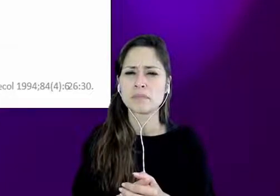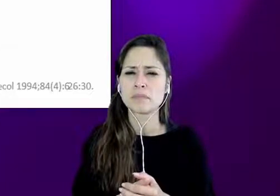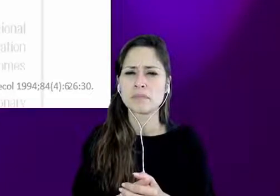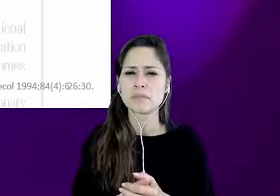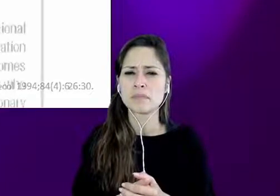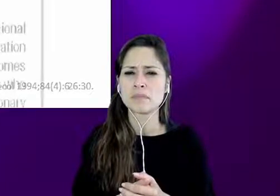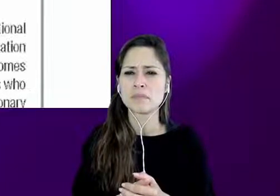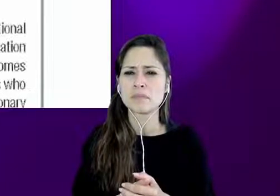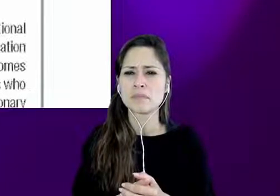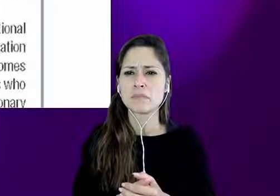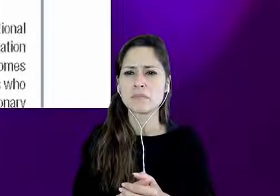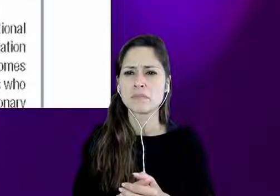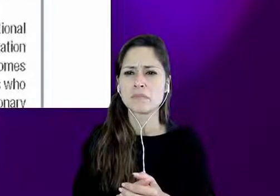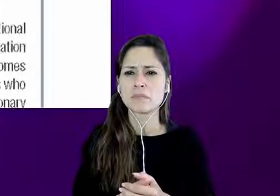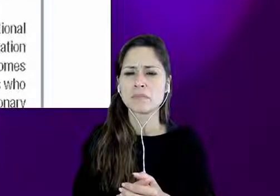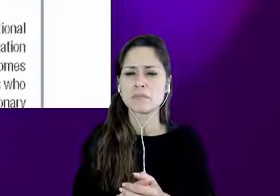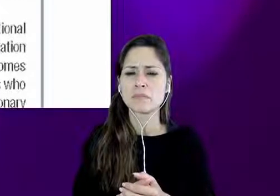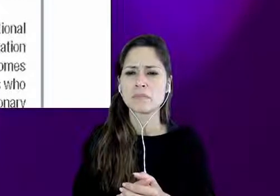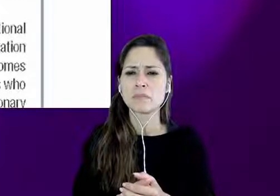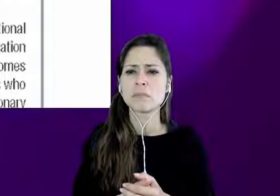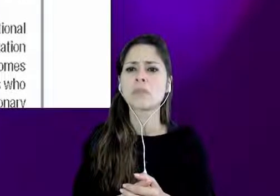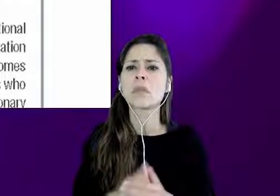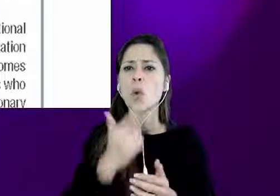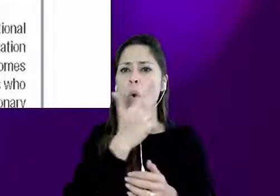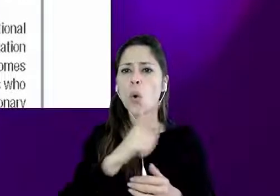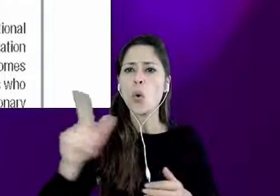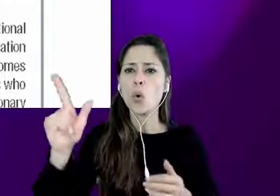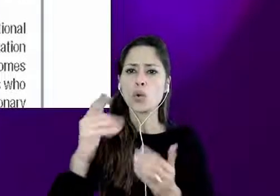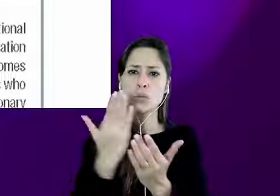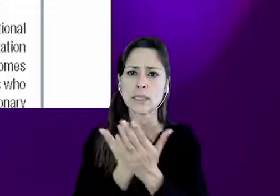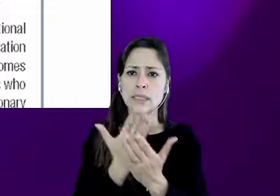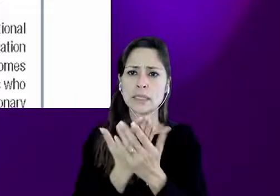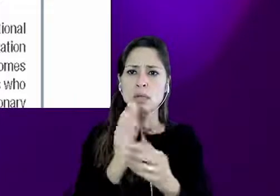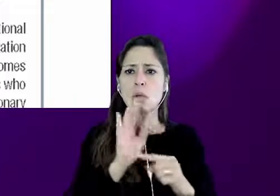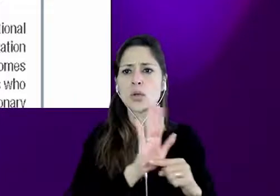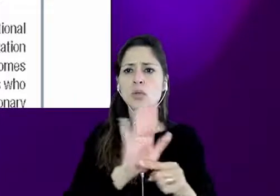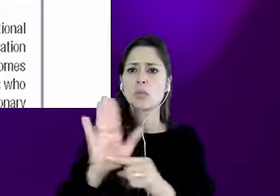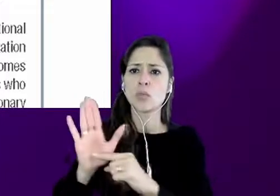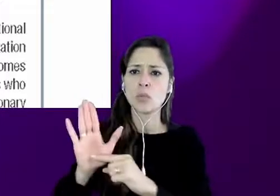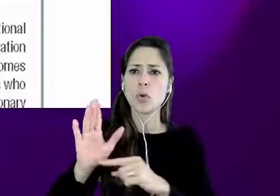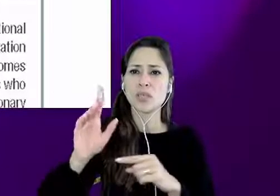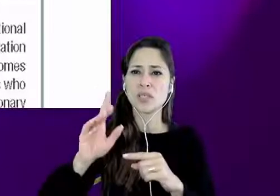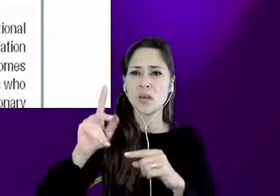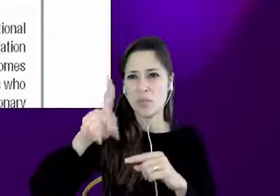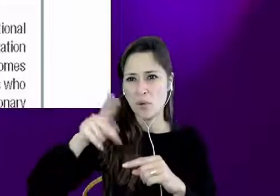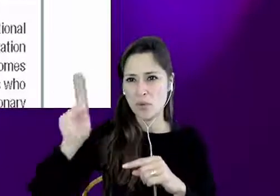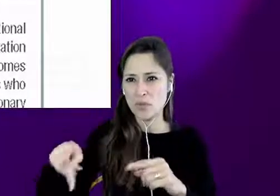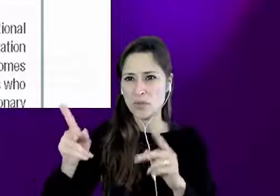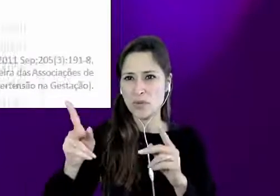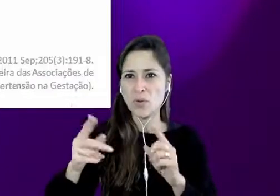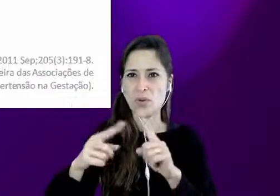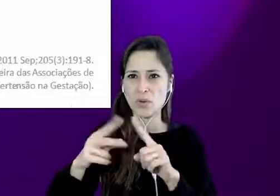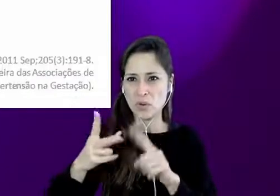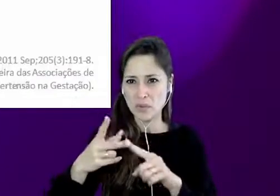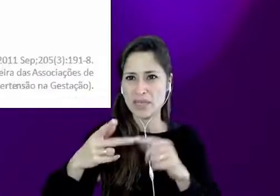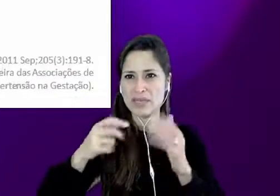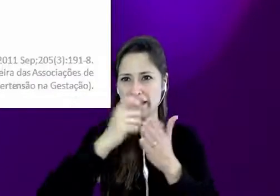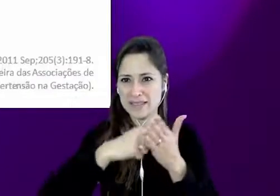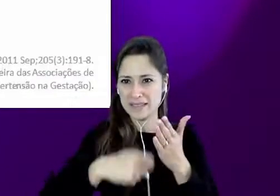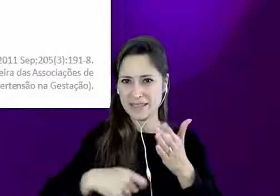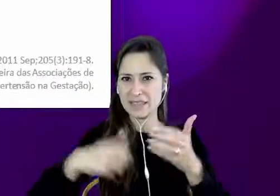favorecer essa decisão. Nesse outro artigo também, do professor Sibai e do professor Benguela, existe a ideia de